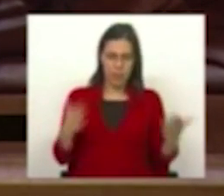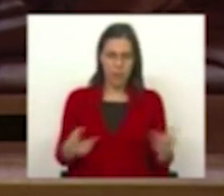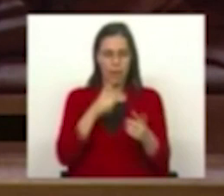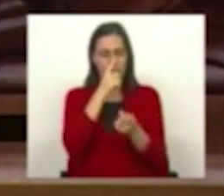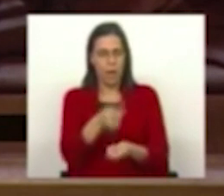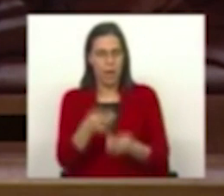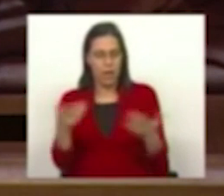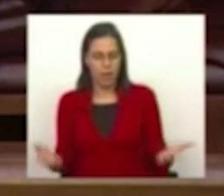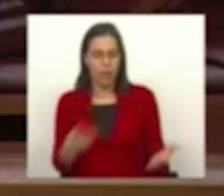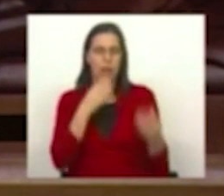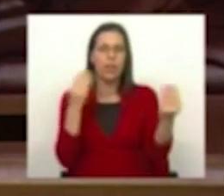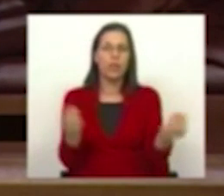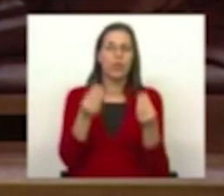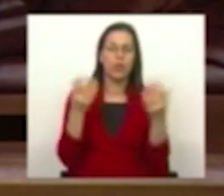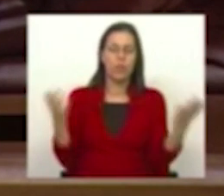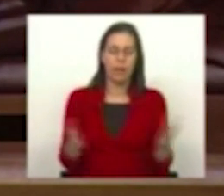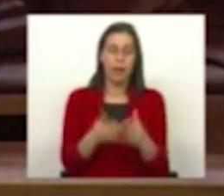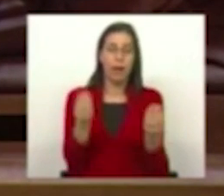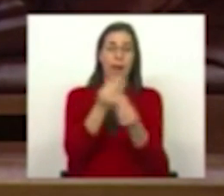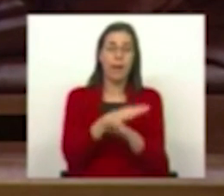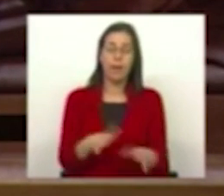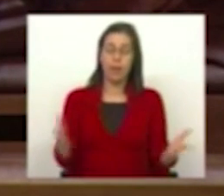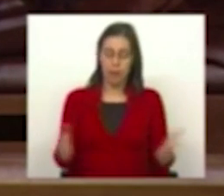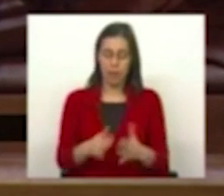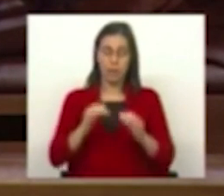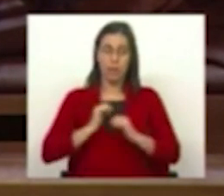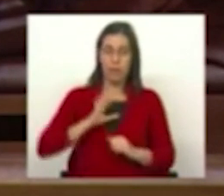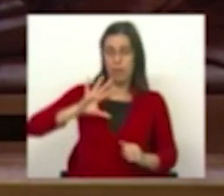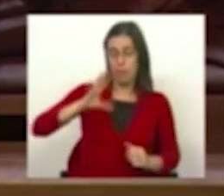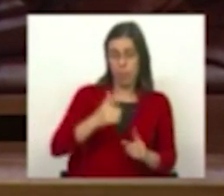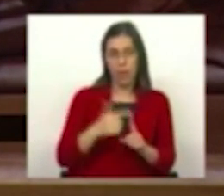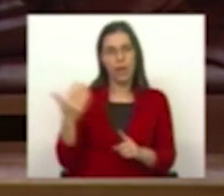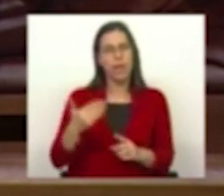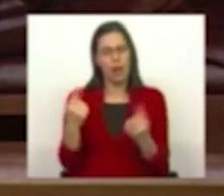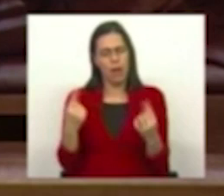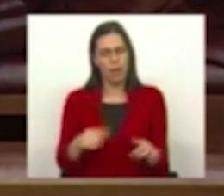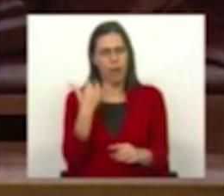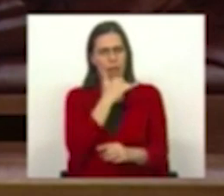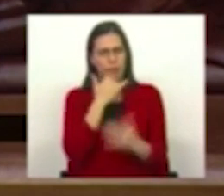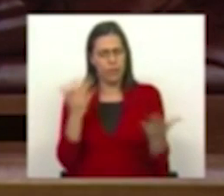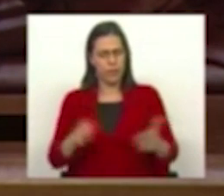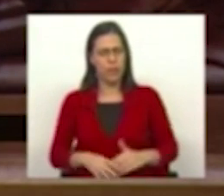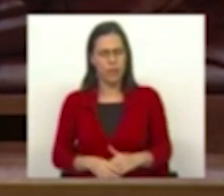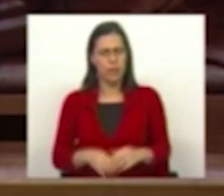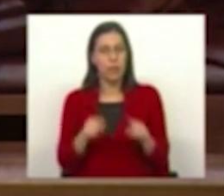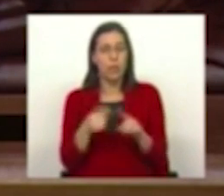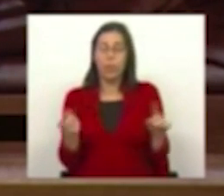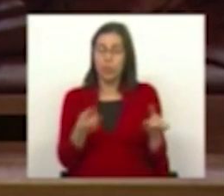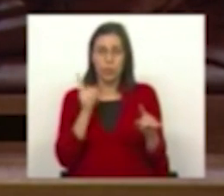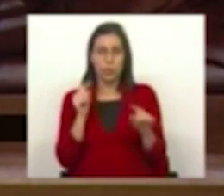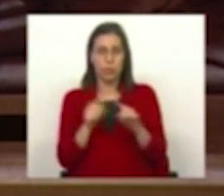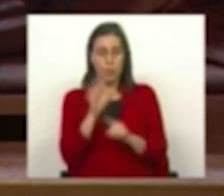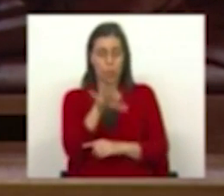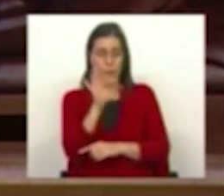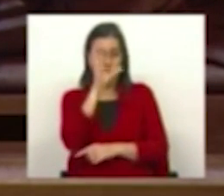dos agricultores, da juventude, das crianças, do nosso país e do direito que têm de ser felizes. Não foi essa